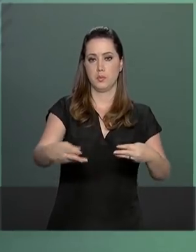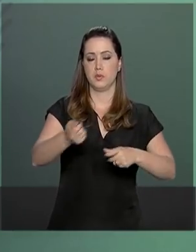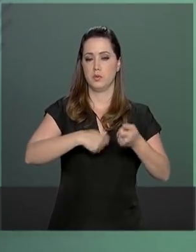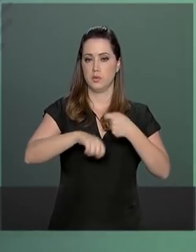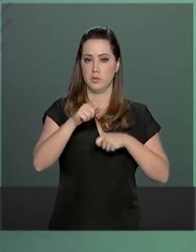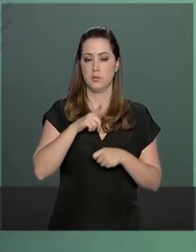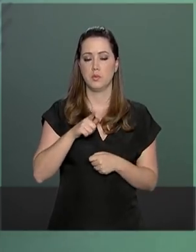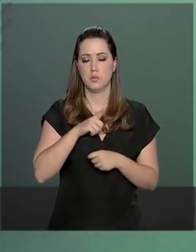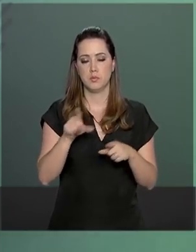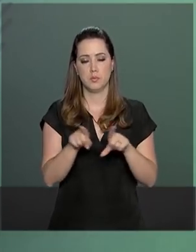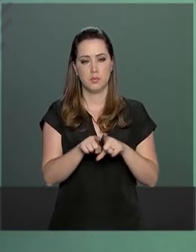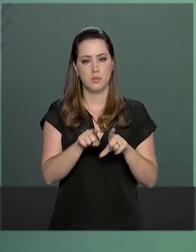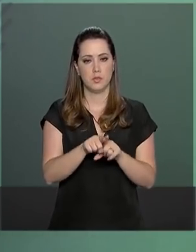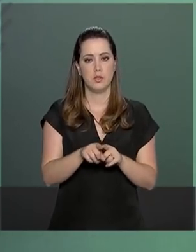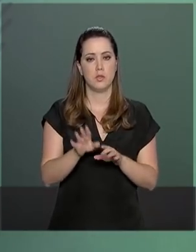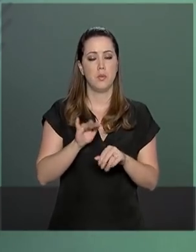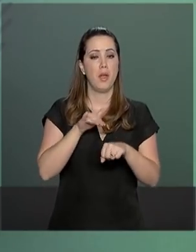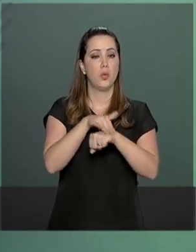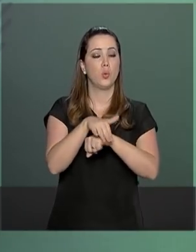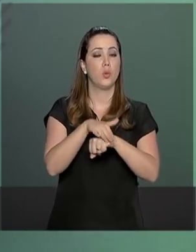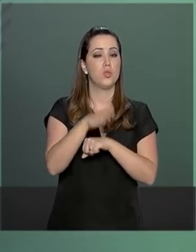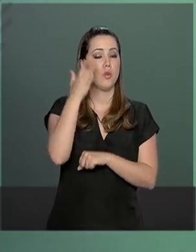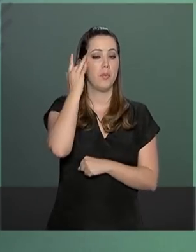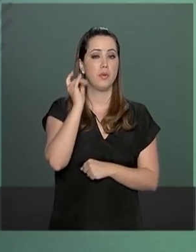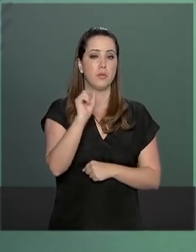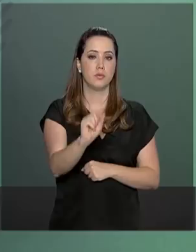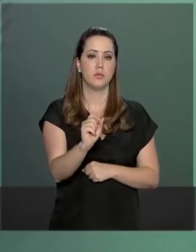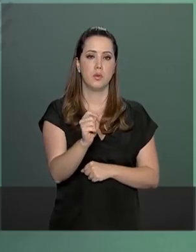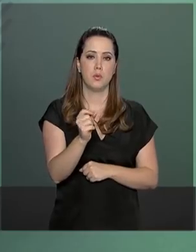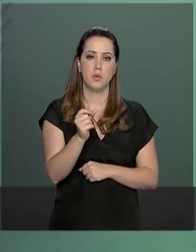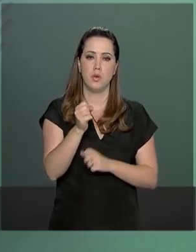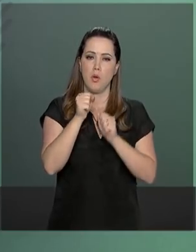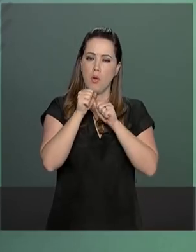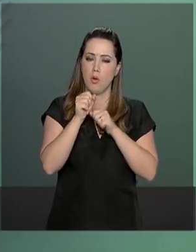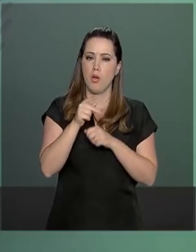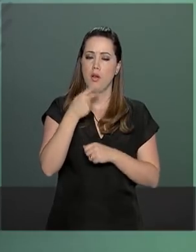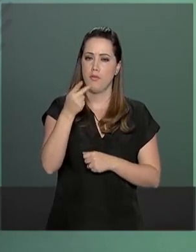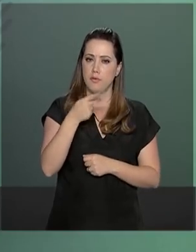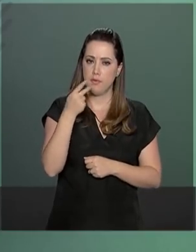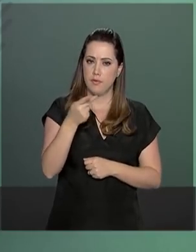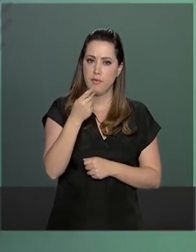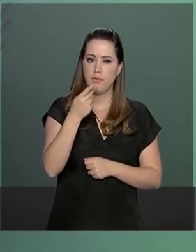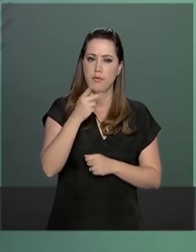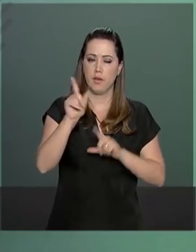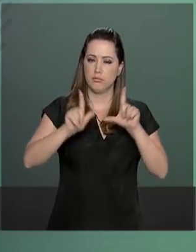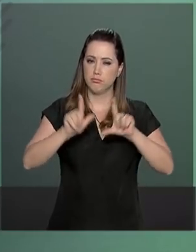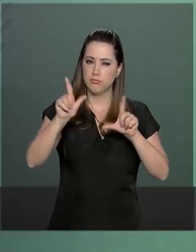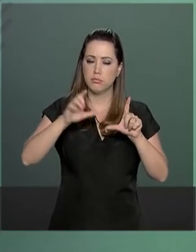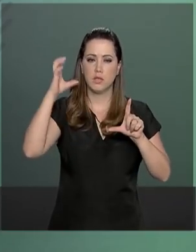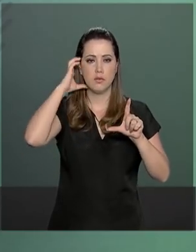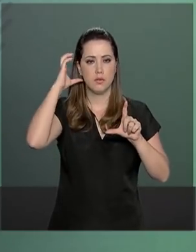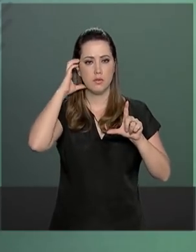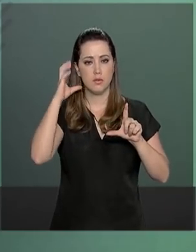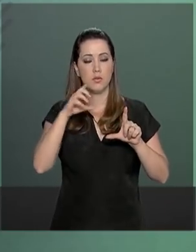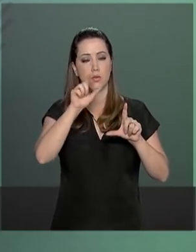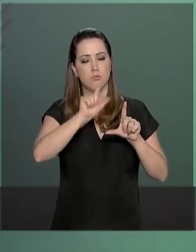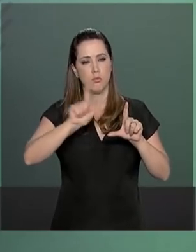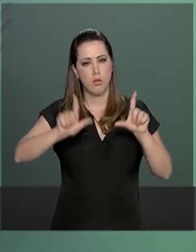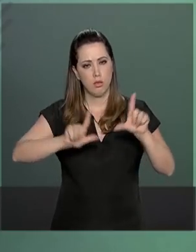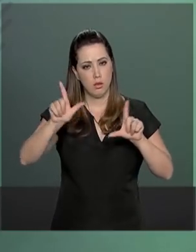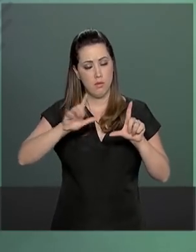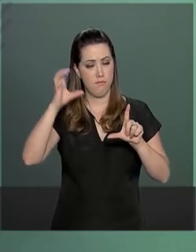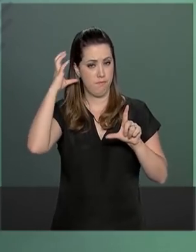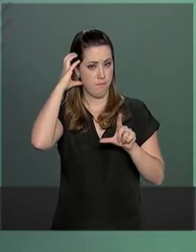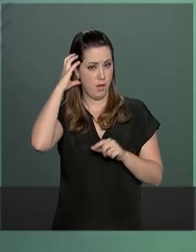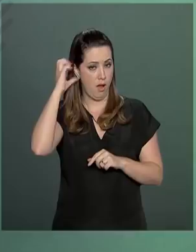previsto ainda para a noite de amanhã o pronunciamento do nosso presidente jair bolsonaro eo em cadeia